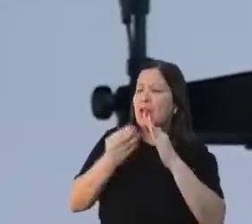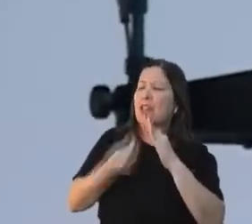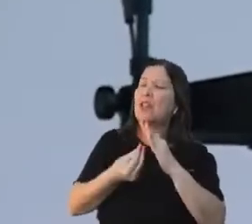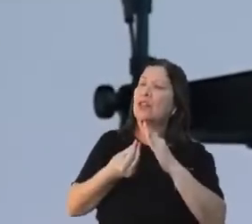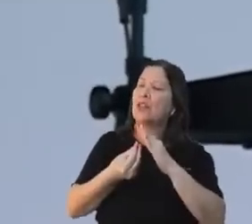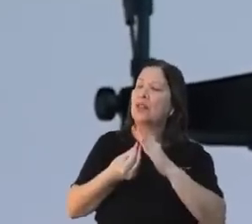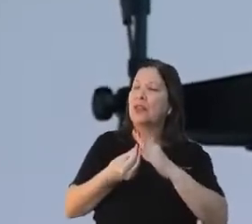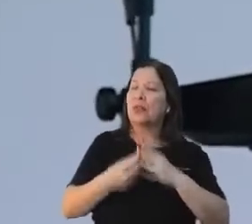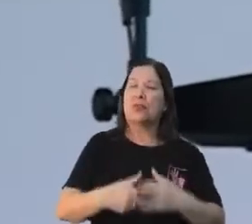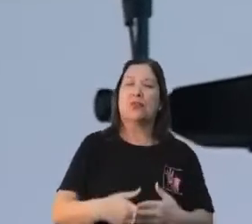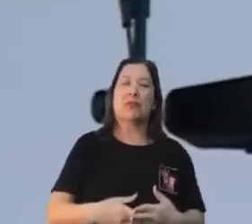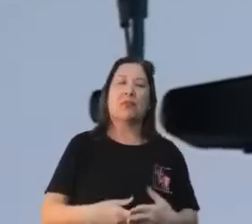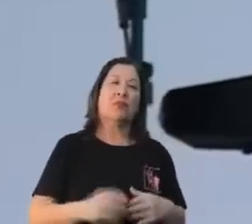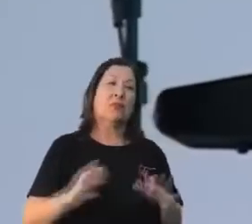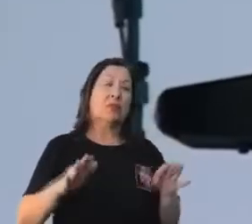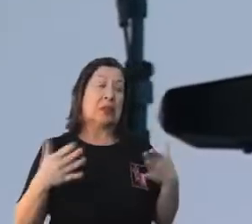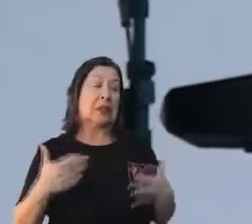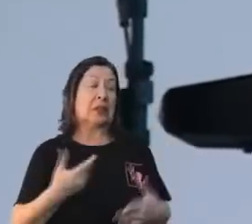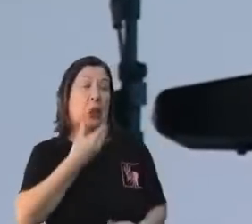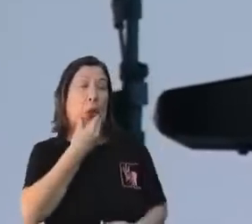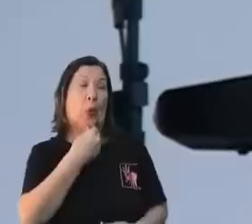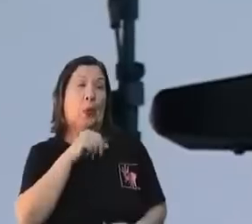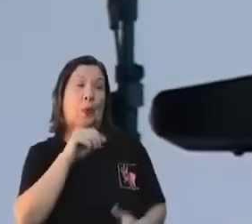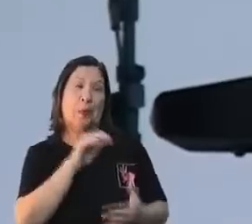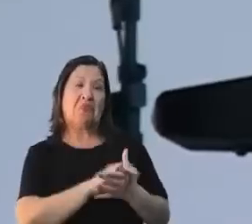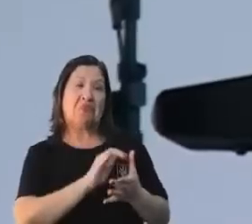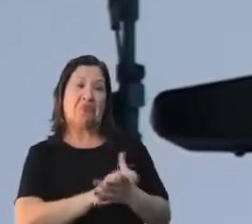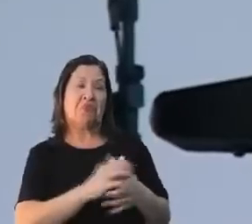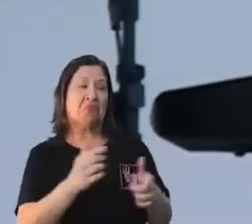O Tota diz, tá bom, você quer, tudo bem, problema não.